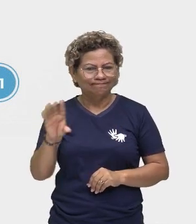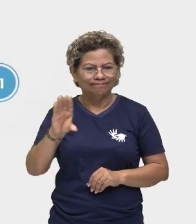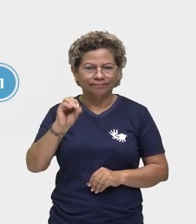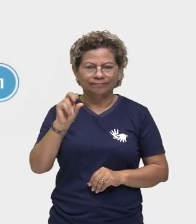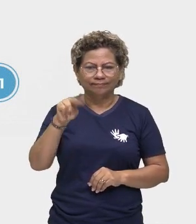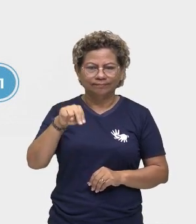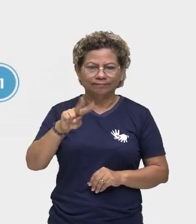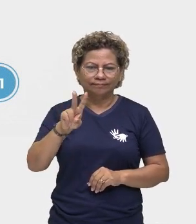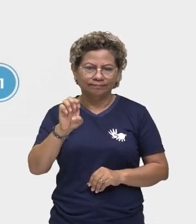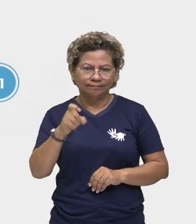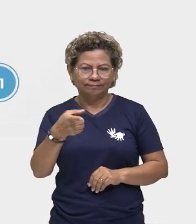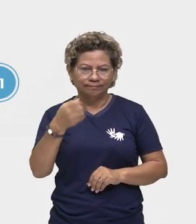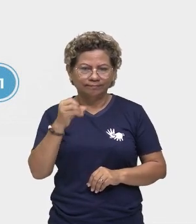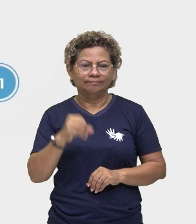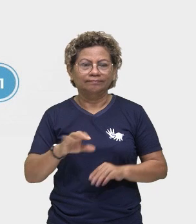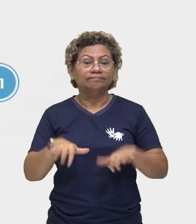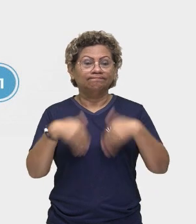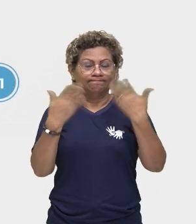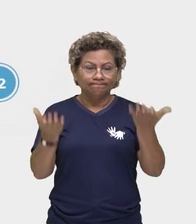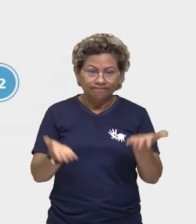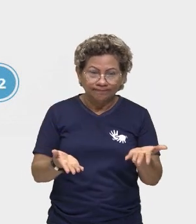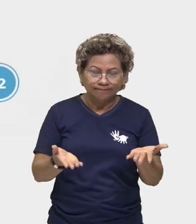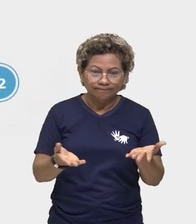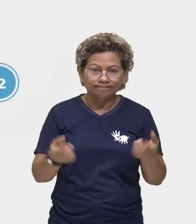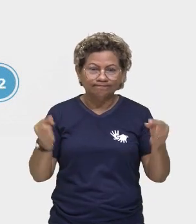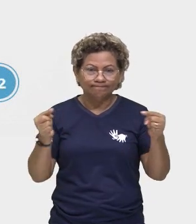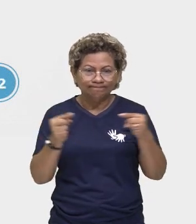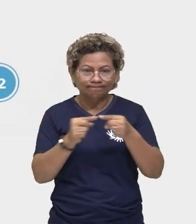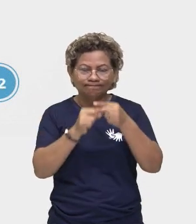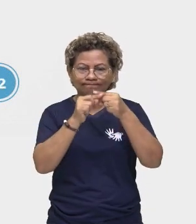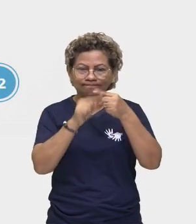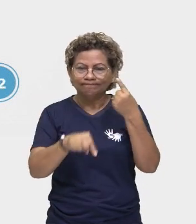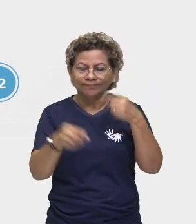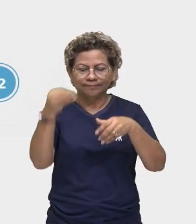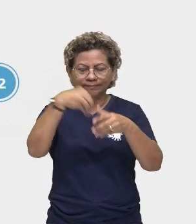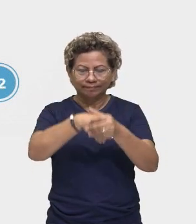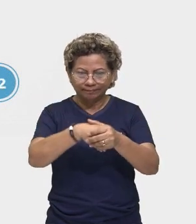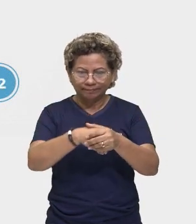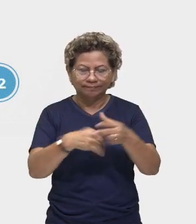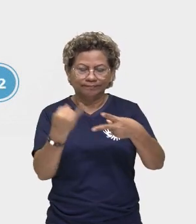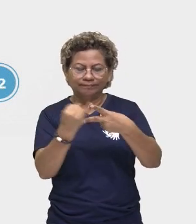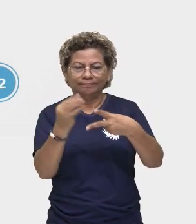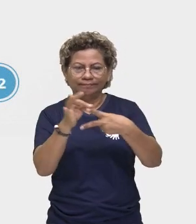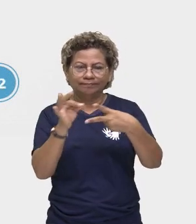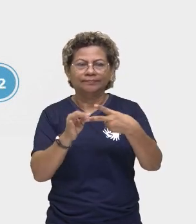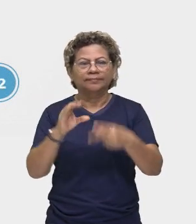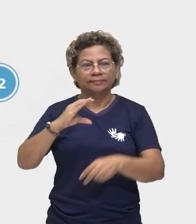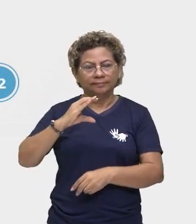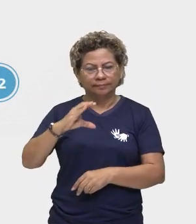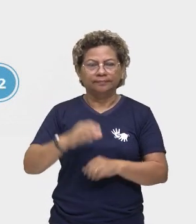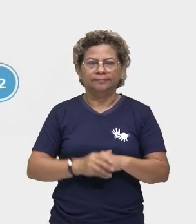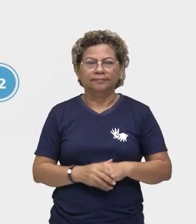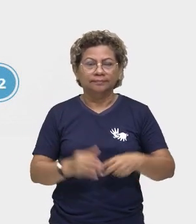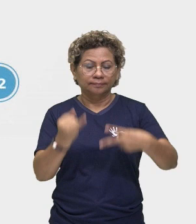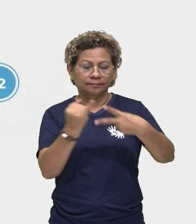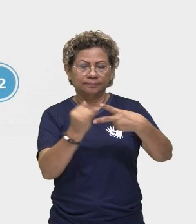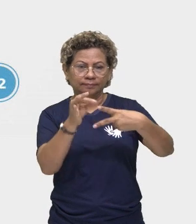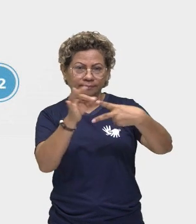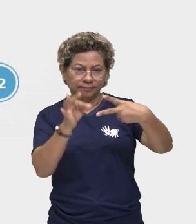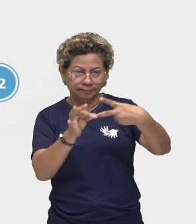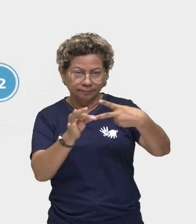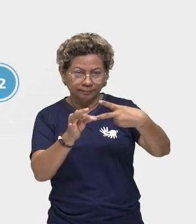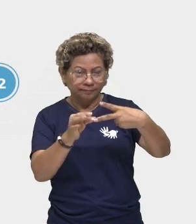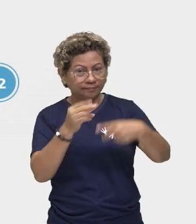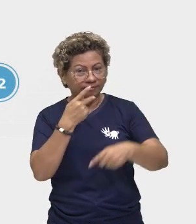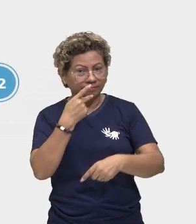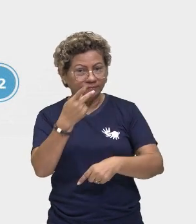segmento AB estão no interior do polígono. Letra C. Um polígono é chamado de regular quando todos os seus